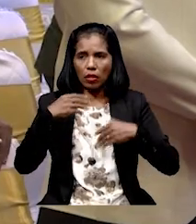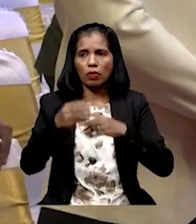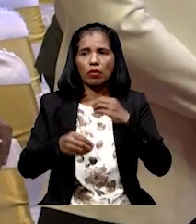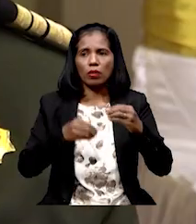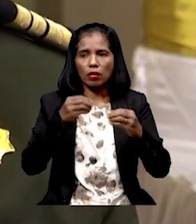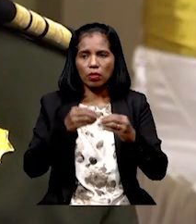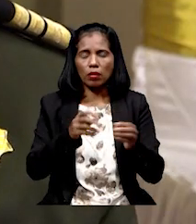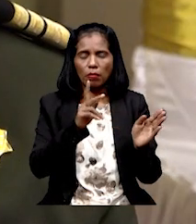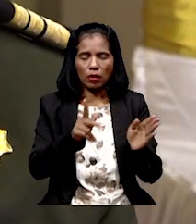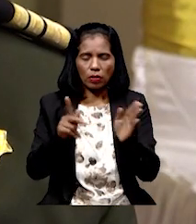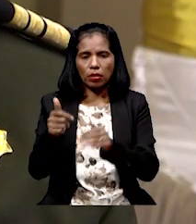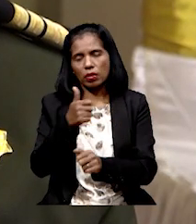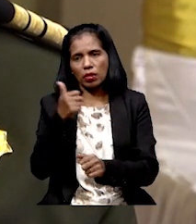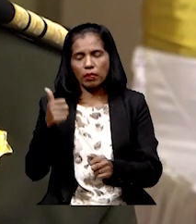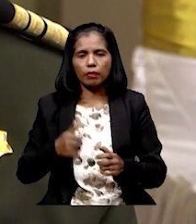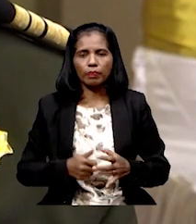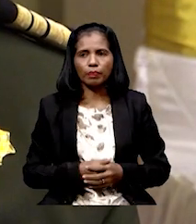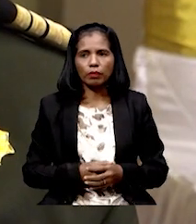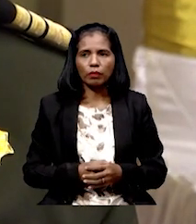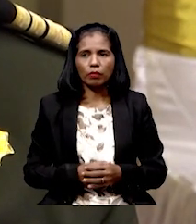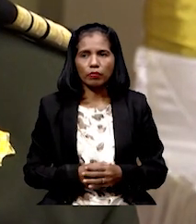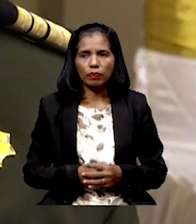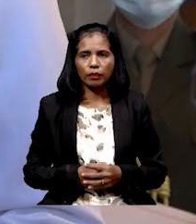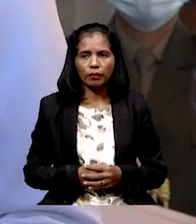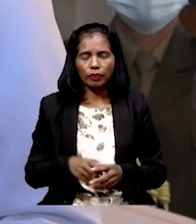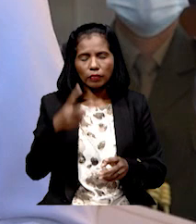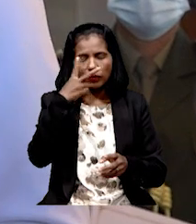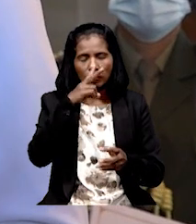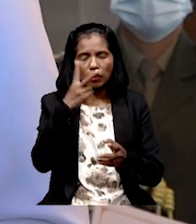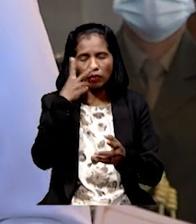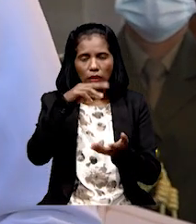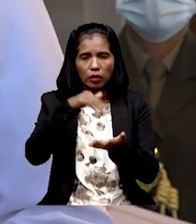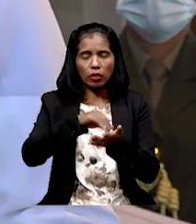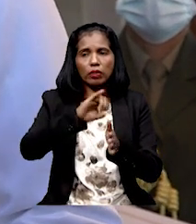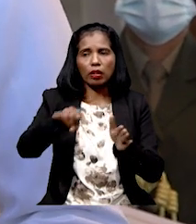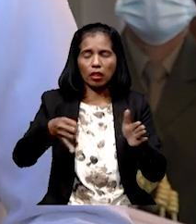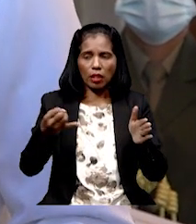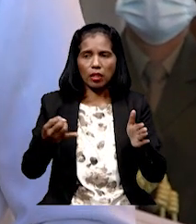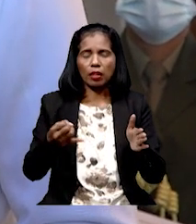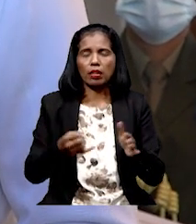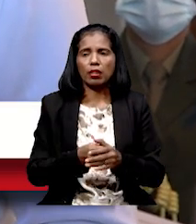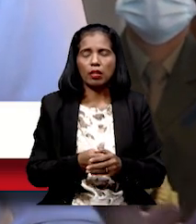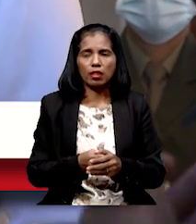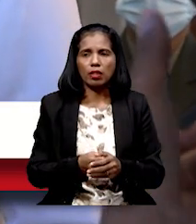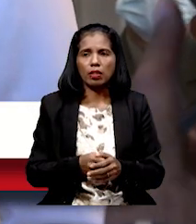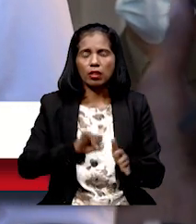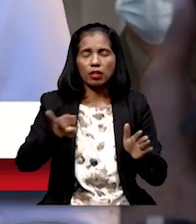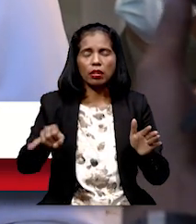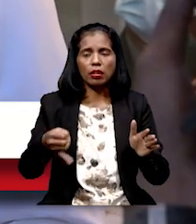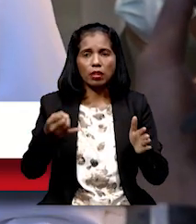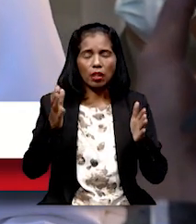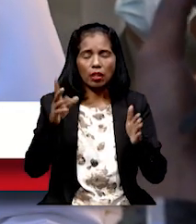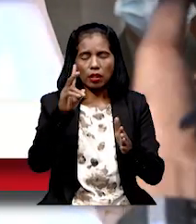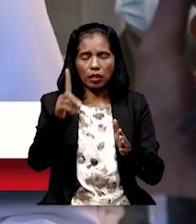no plano Sira Selectan. Avaliação geral ida para desenvolvimento Forças Armadas